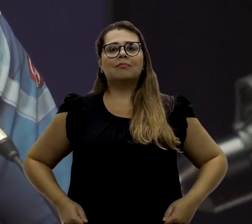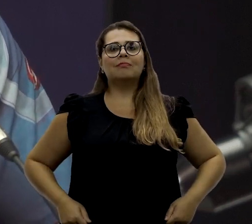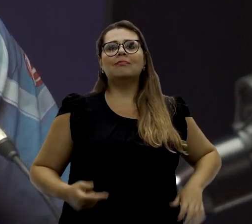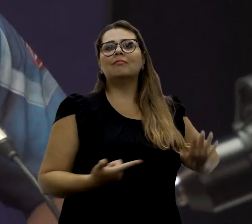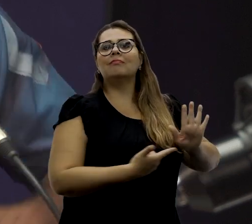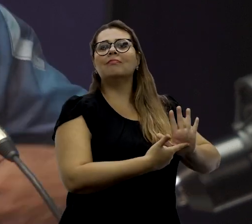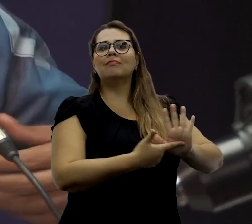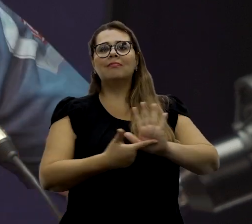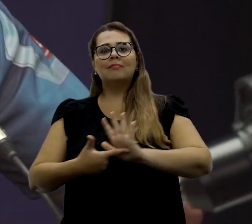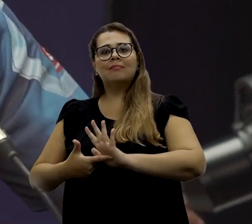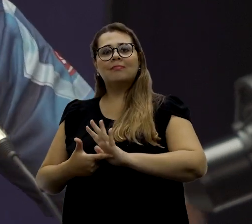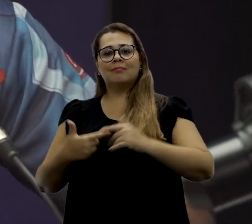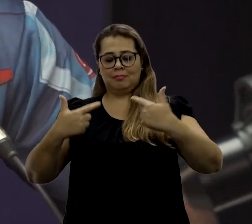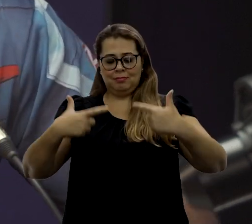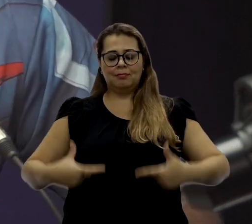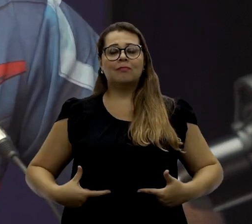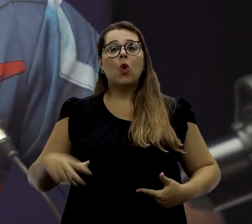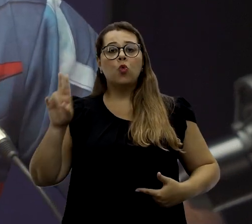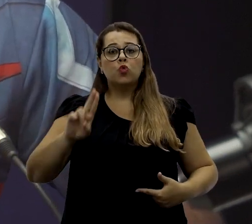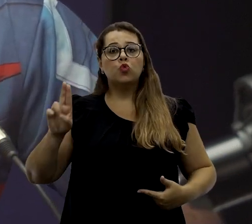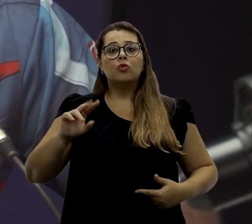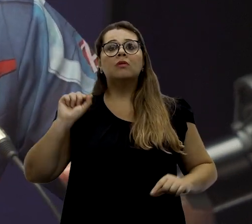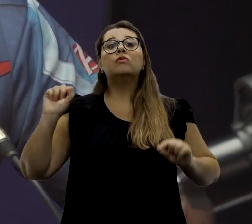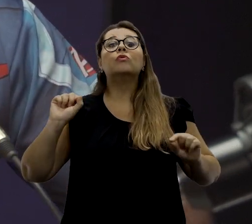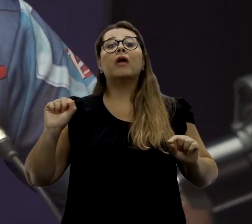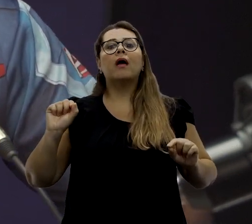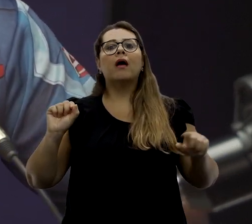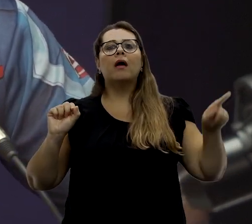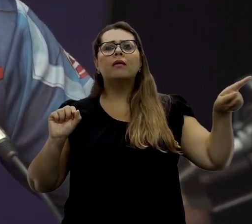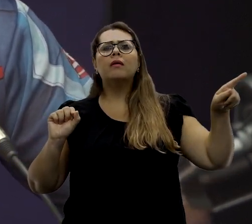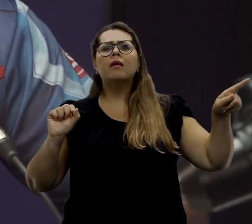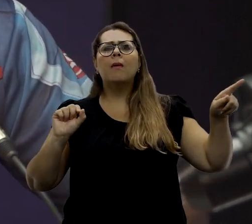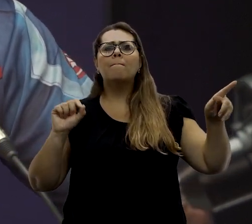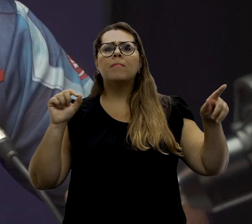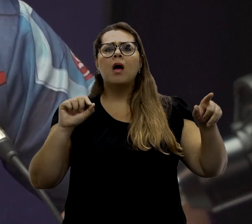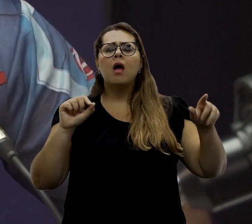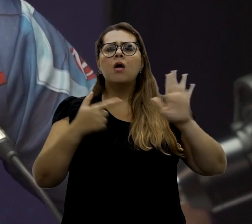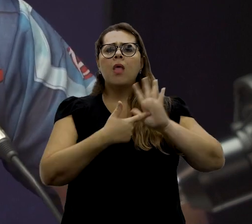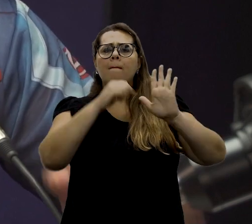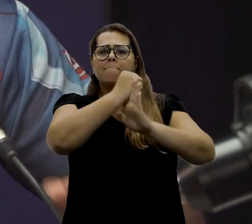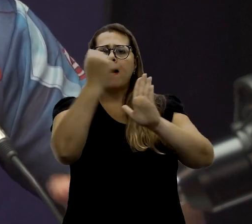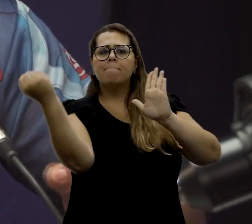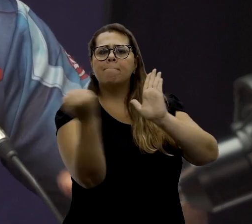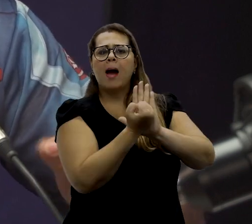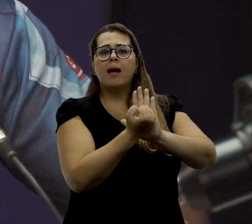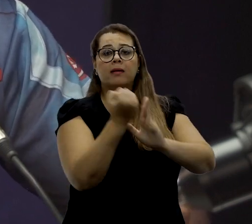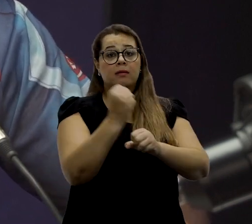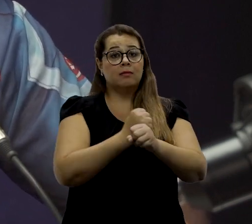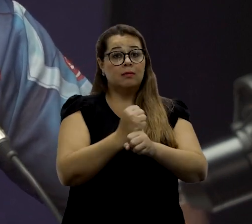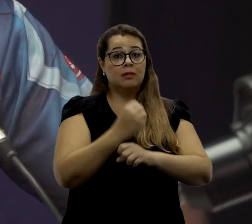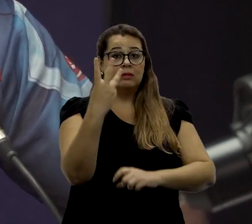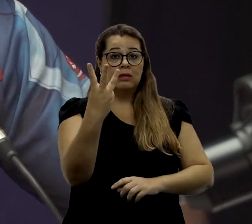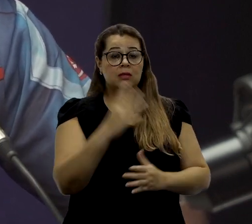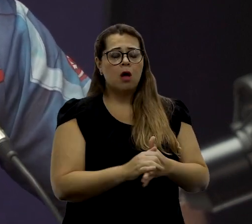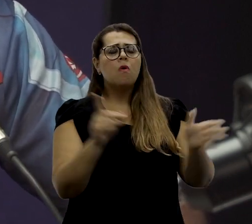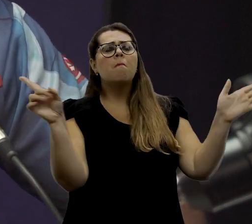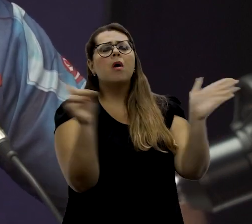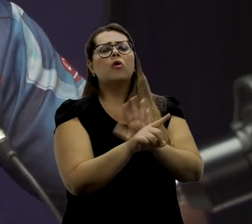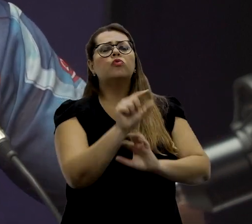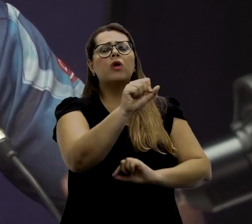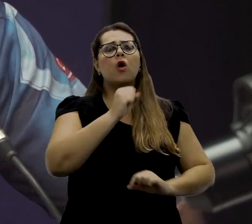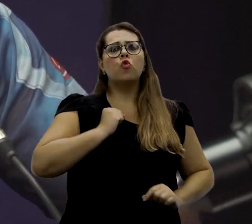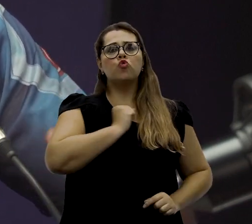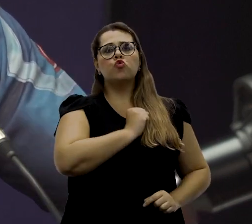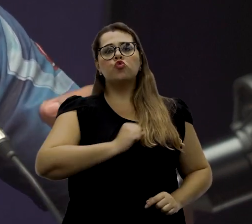faço questão de usar ela, porque eu ministro uma palestra que fala assim, quem é seu super-herói? Quem é seu super-herói? Né?